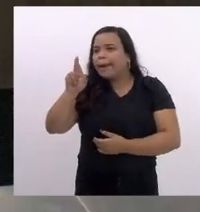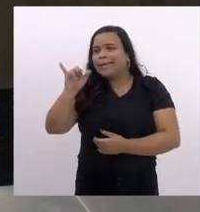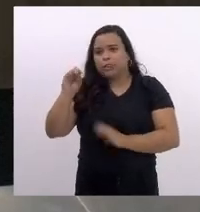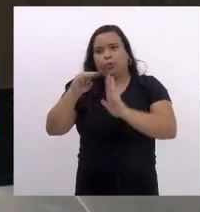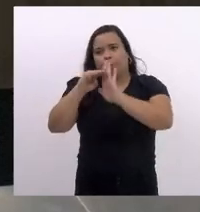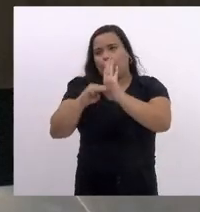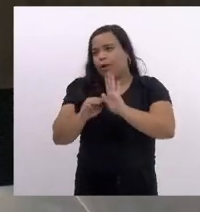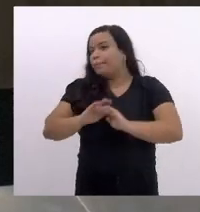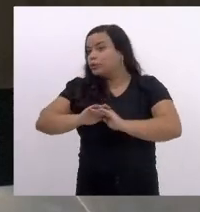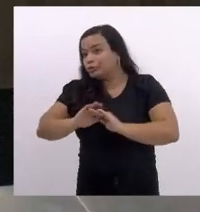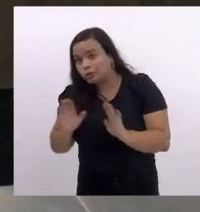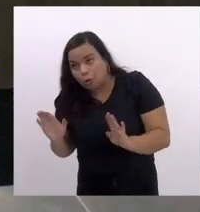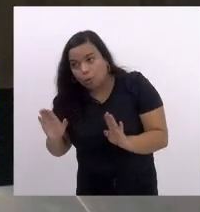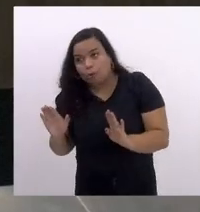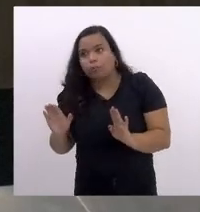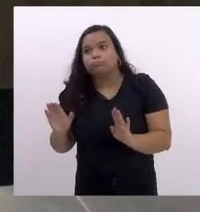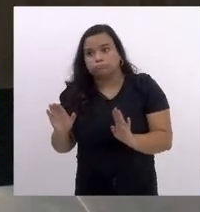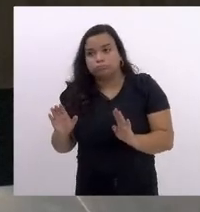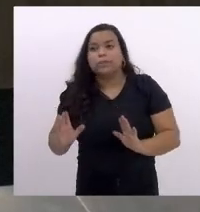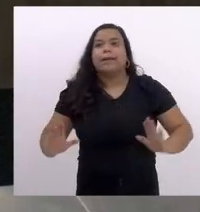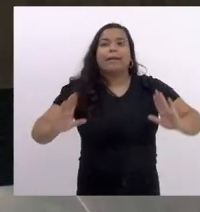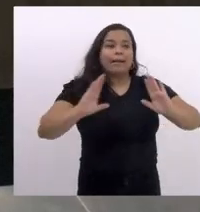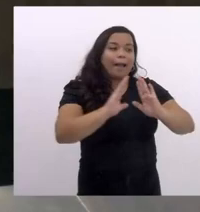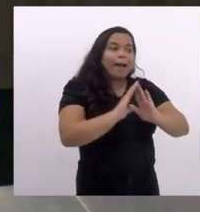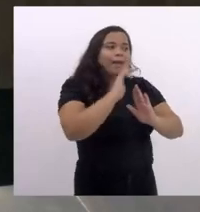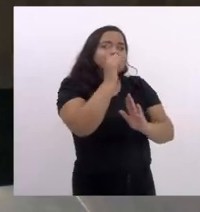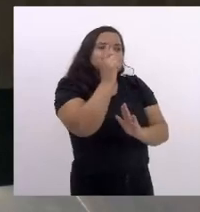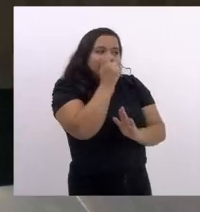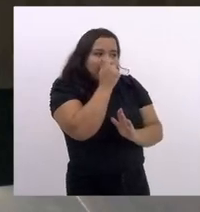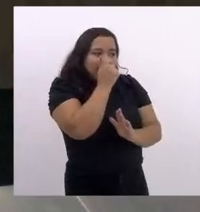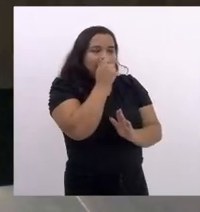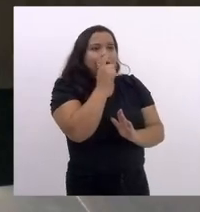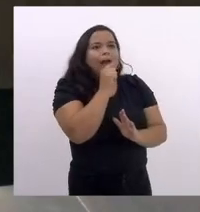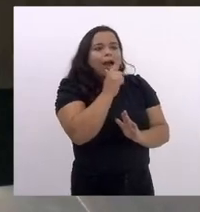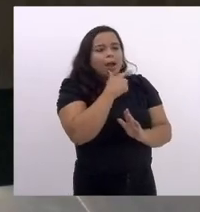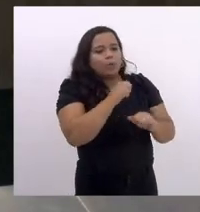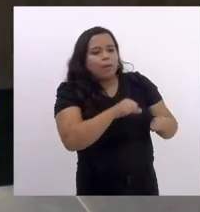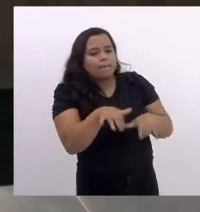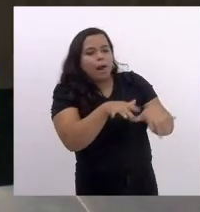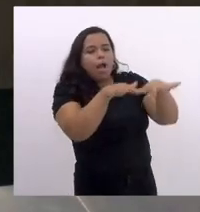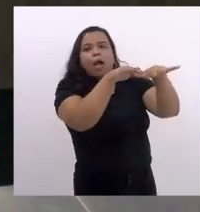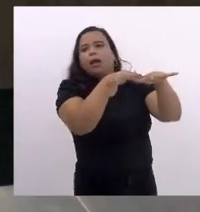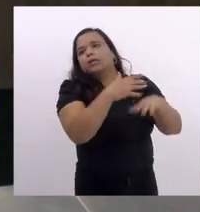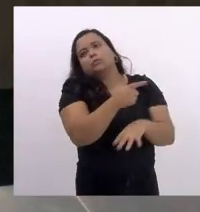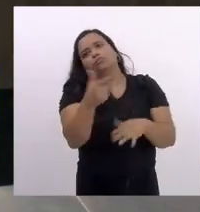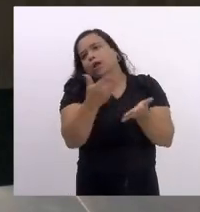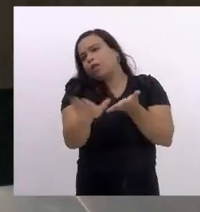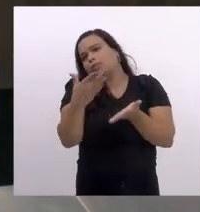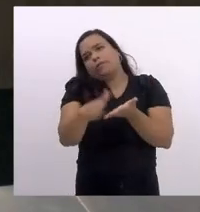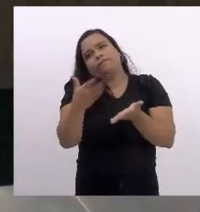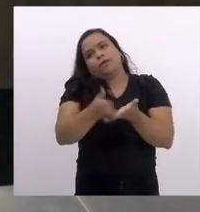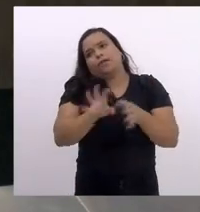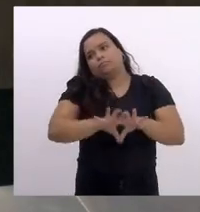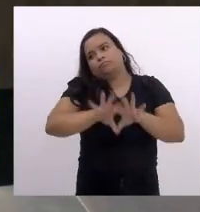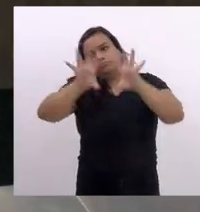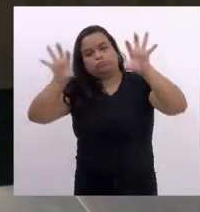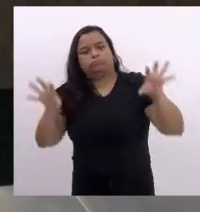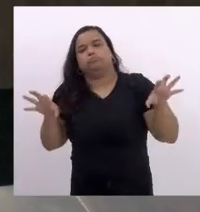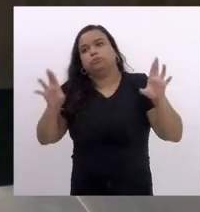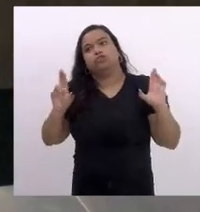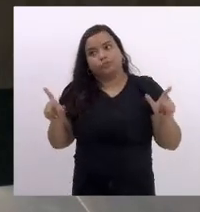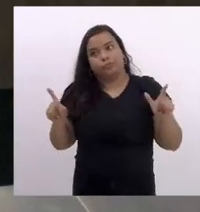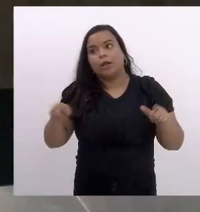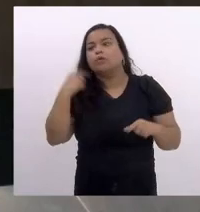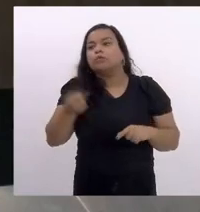Então, casa alagada, esse programa não tem nada a ver. Ele está falando de financiamento